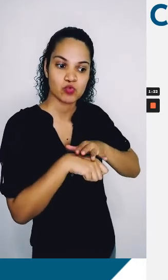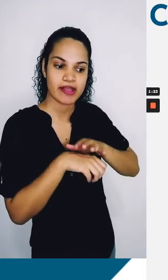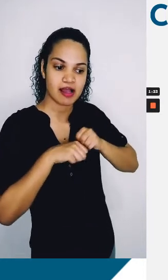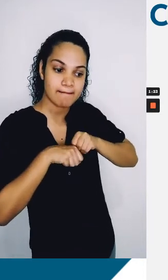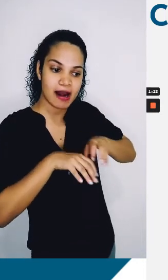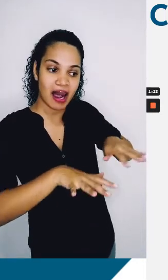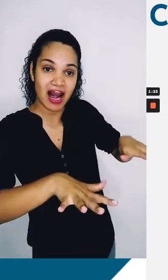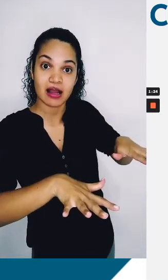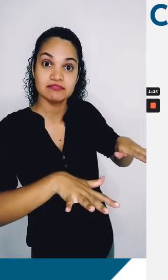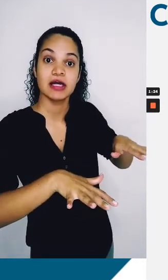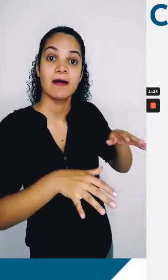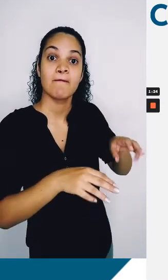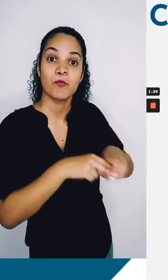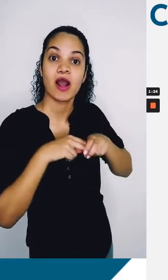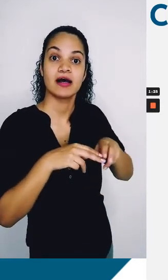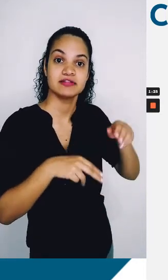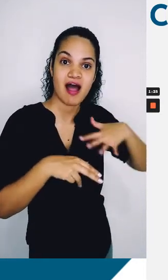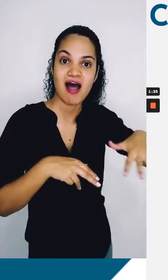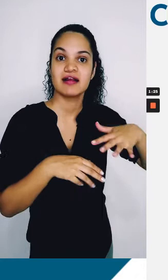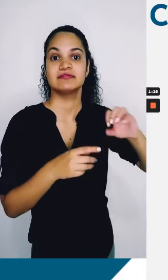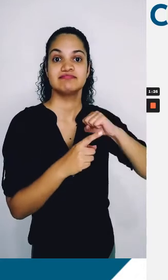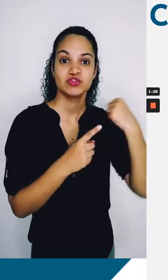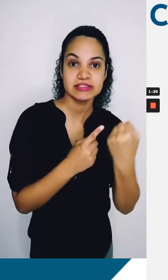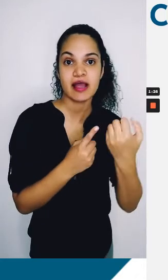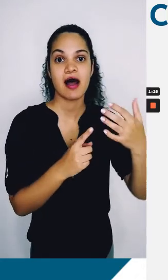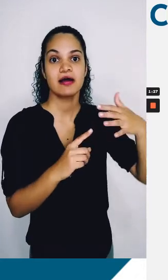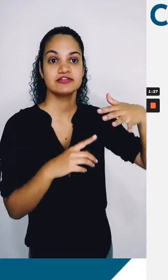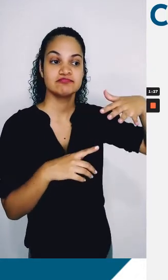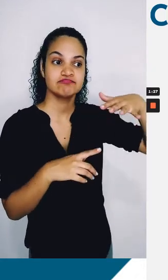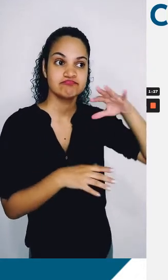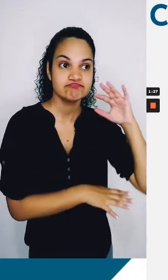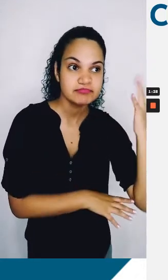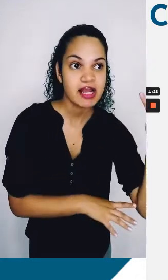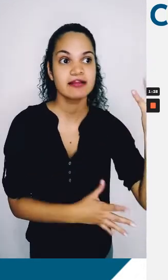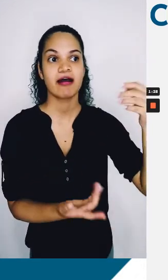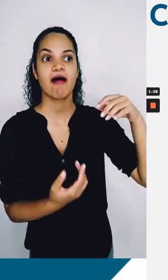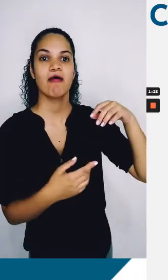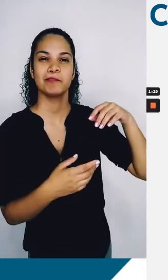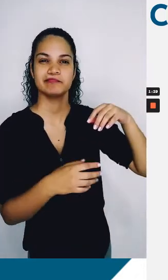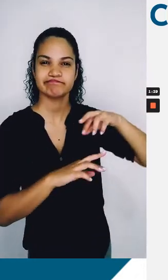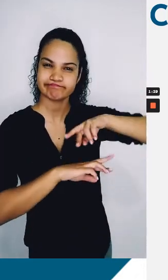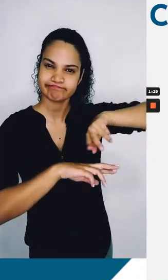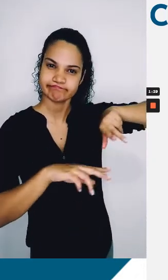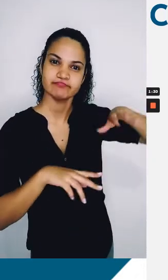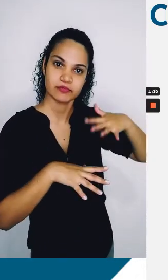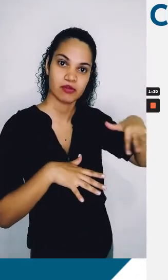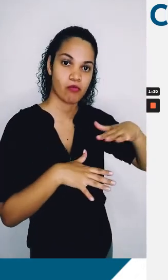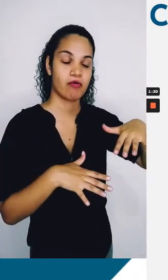se propaga devido a diversas situações sociais, ambientais, de degradação ambiental.